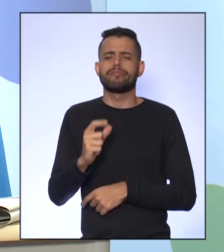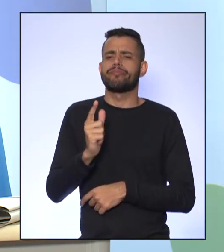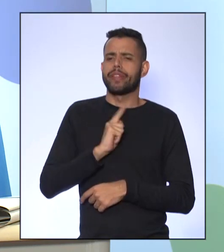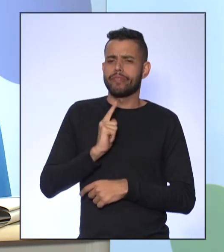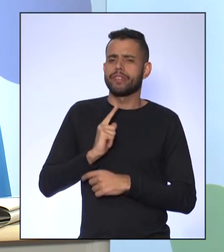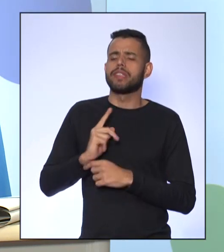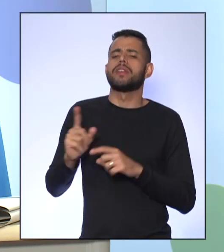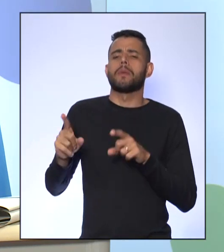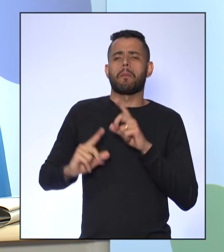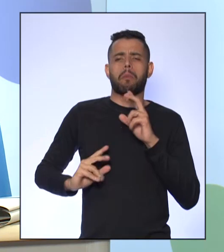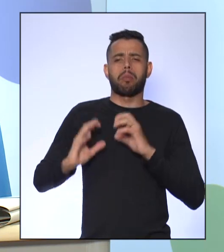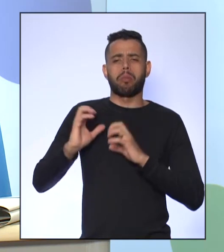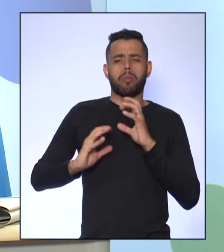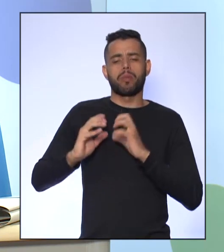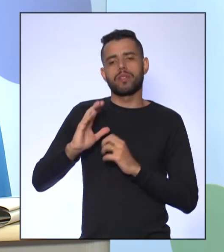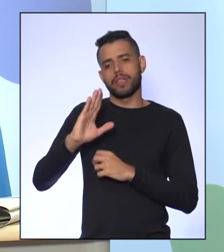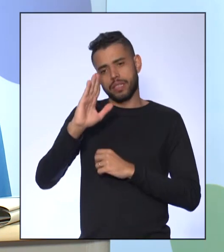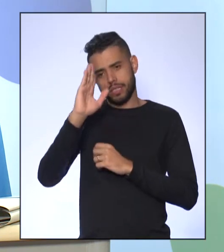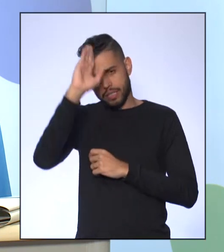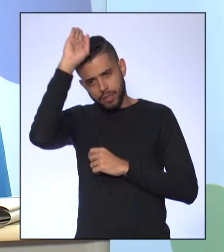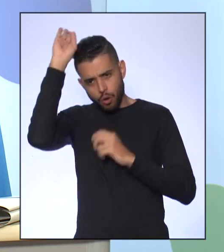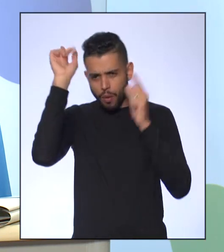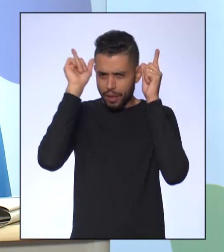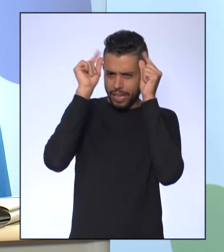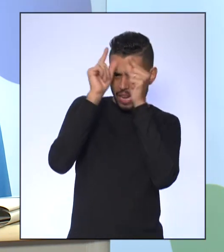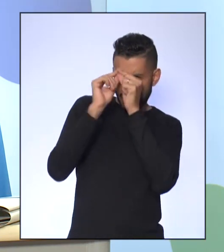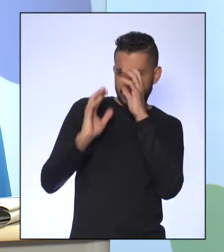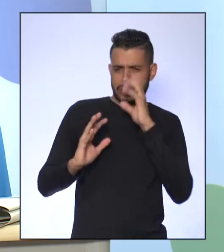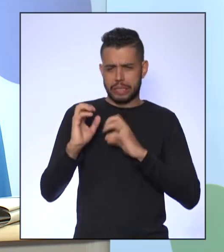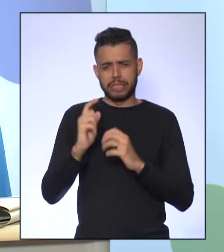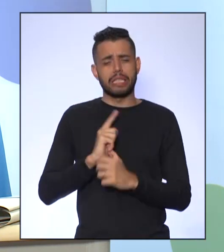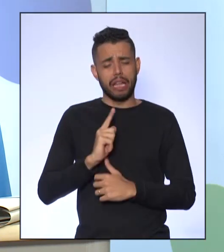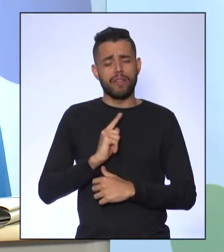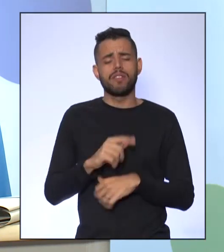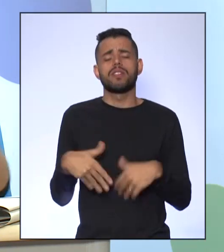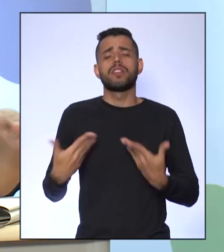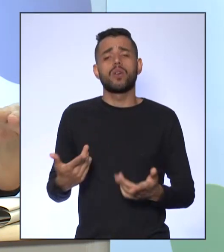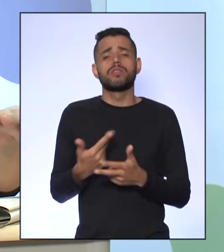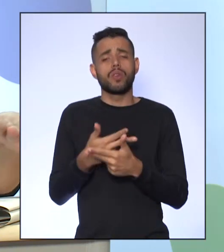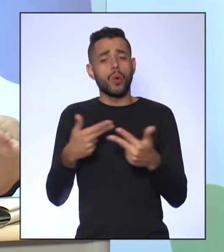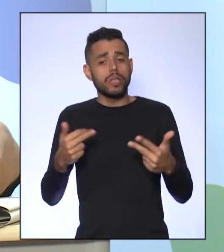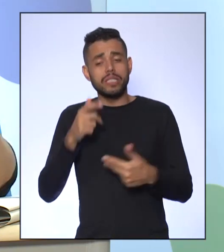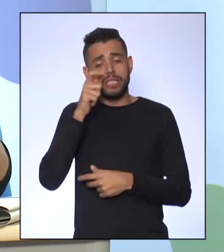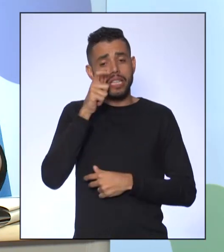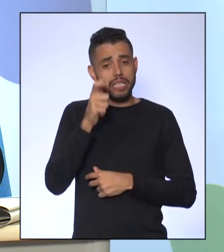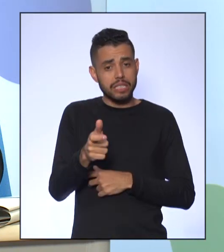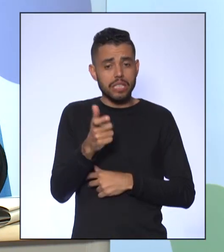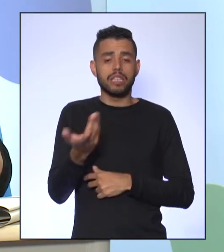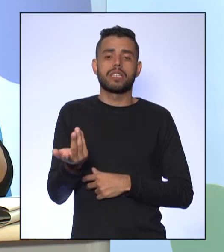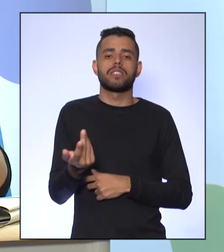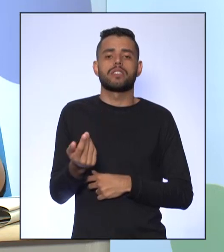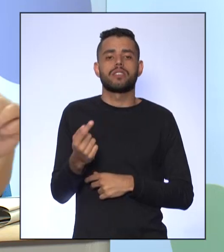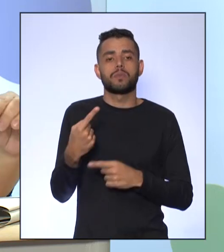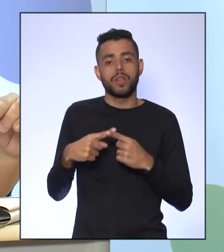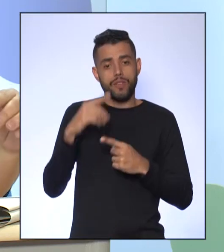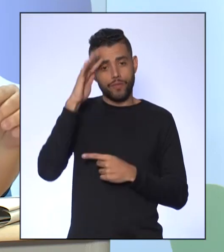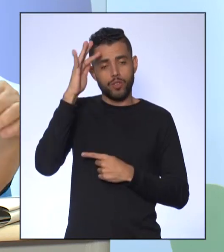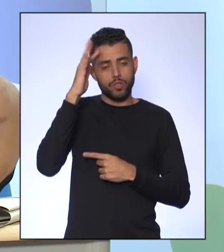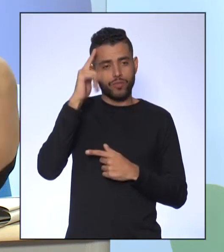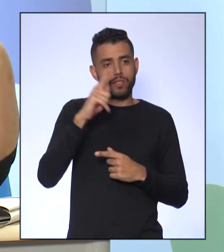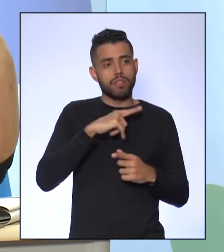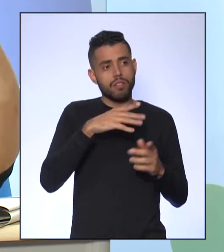de Grécia e Roma, né? Então são questões interessantes para a gente ver. A filosofia está toda aqui nesse